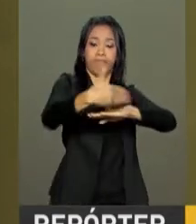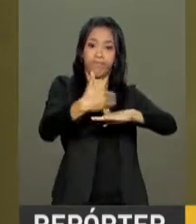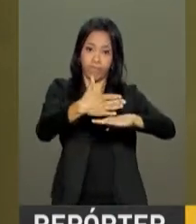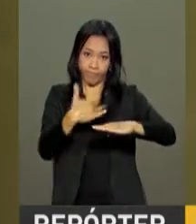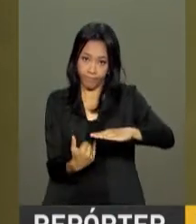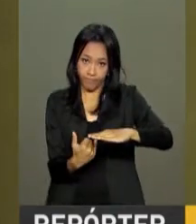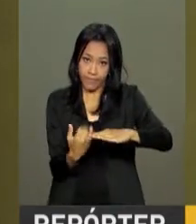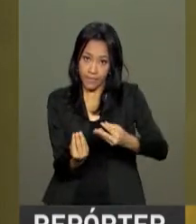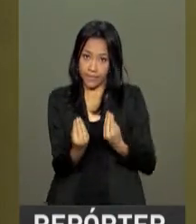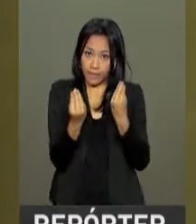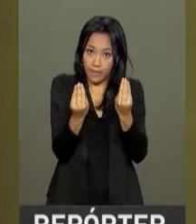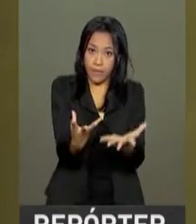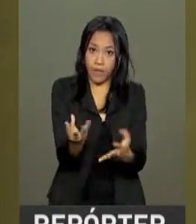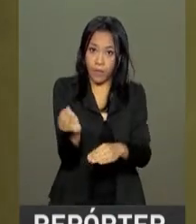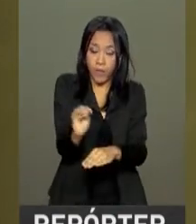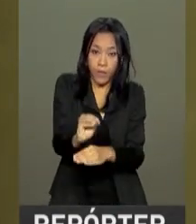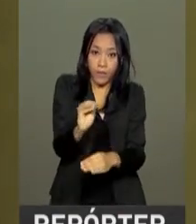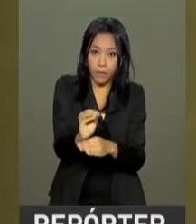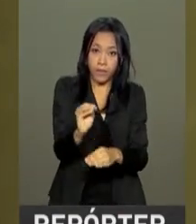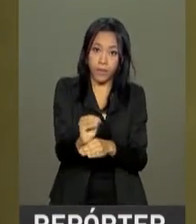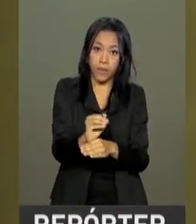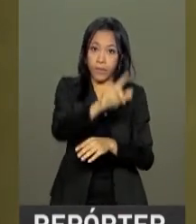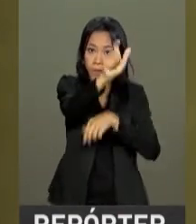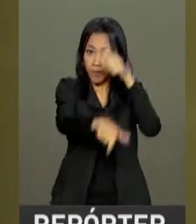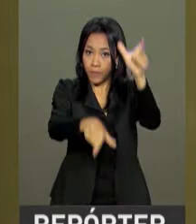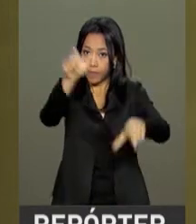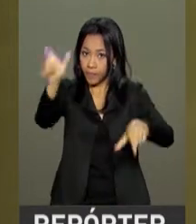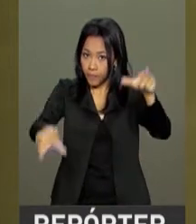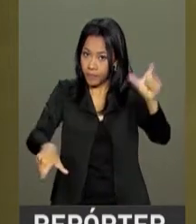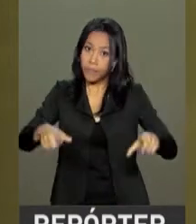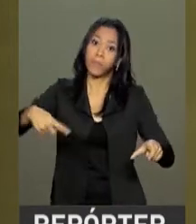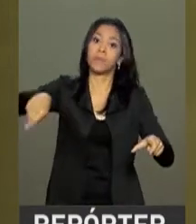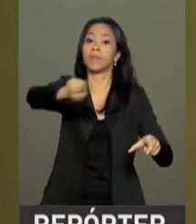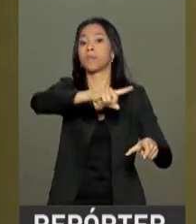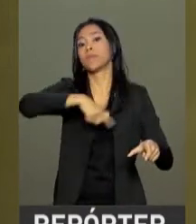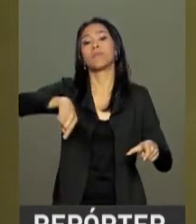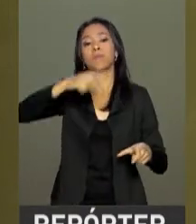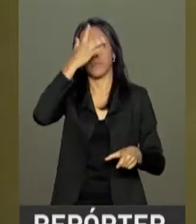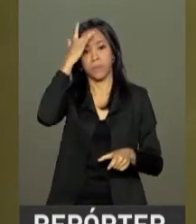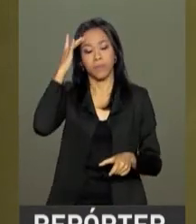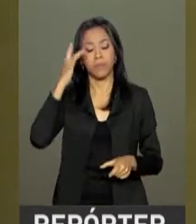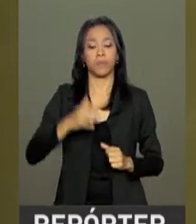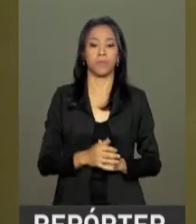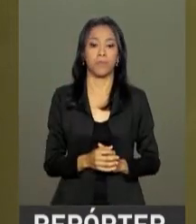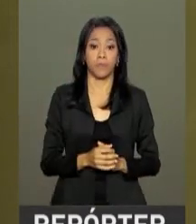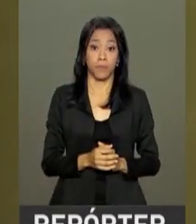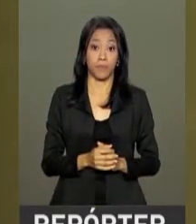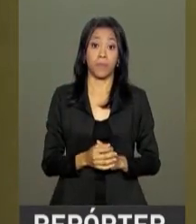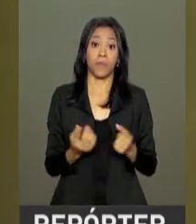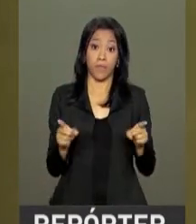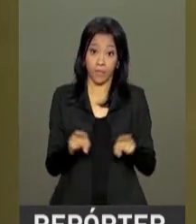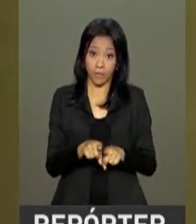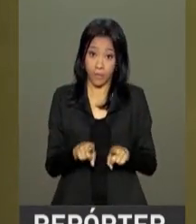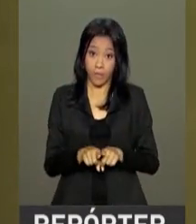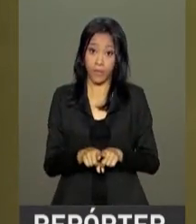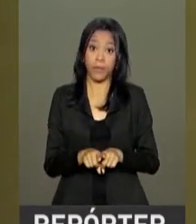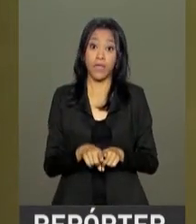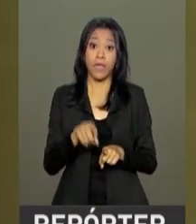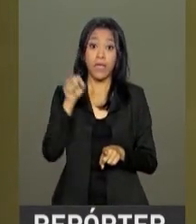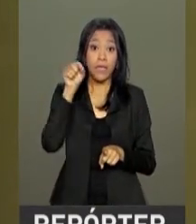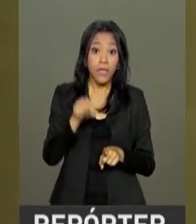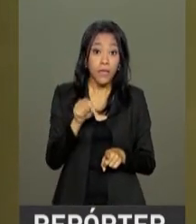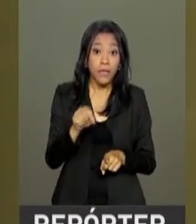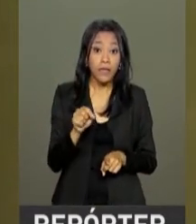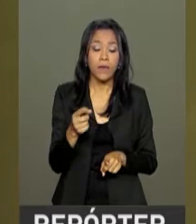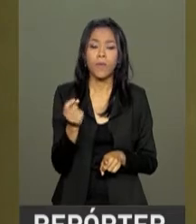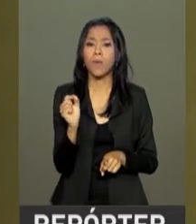protecção aqueles o ambiente dentro e fora da região eles animam o baile na